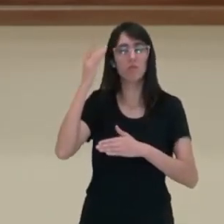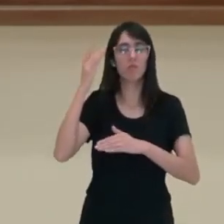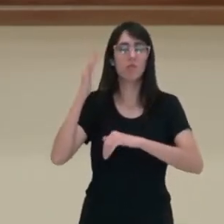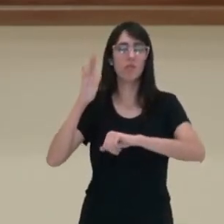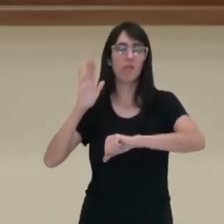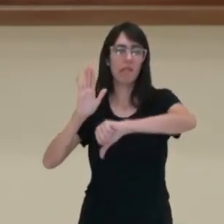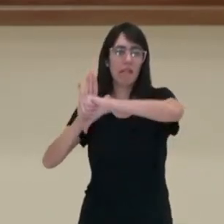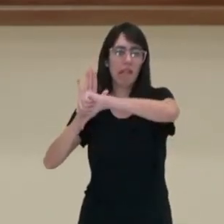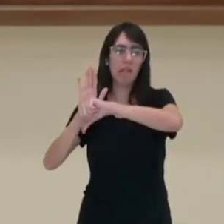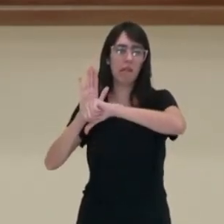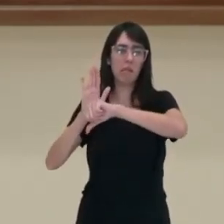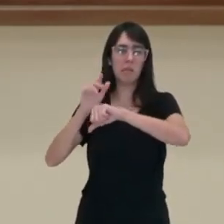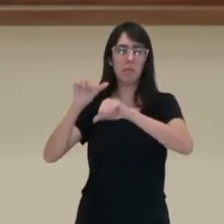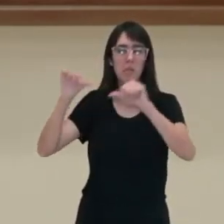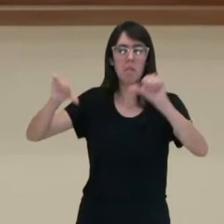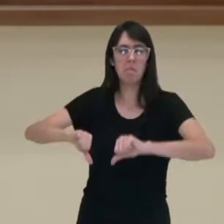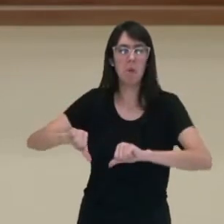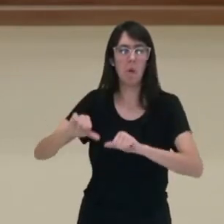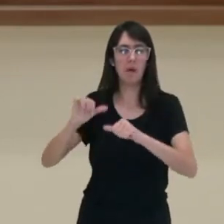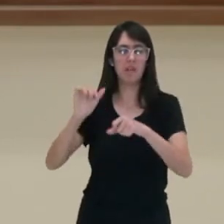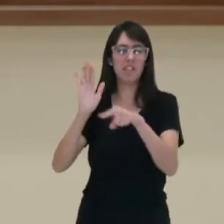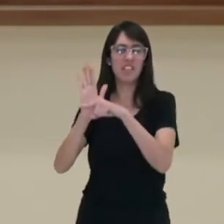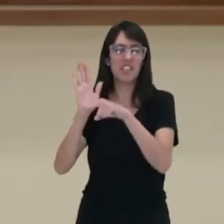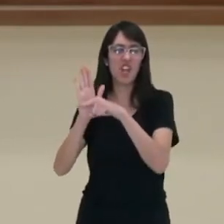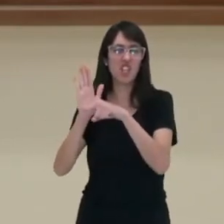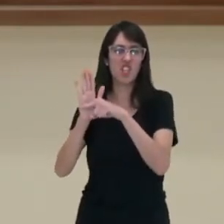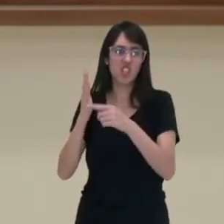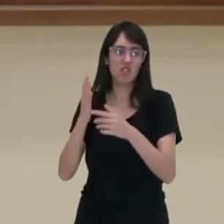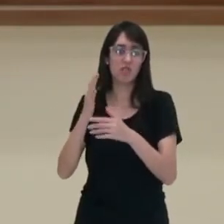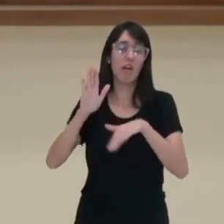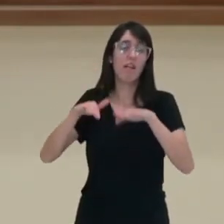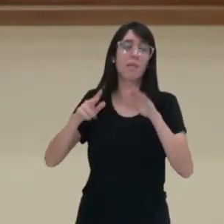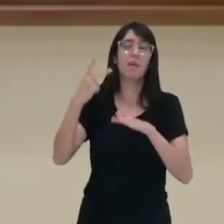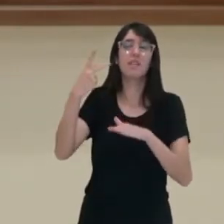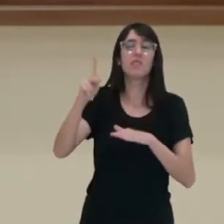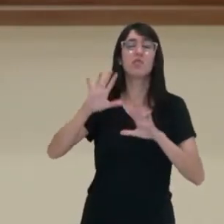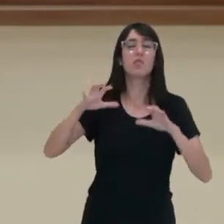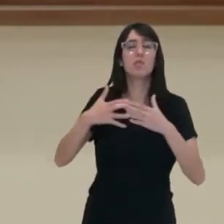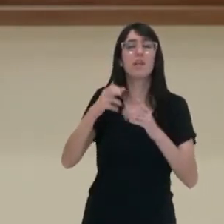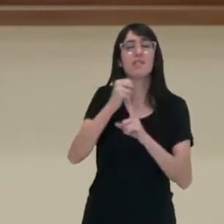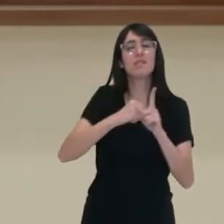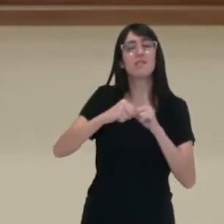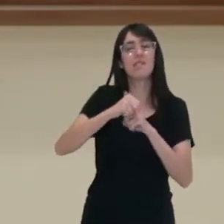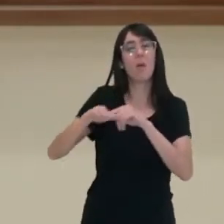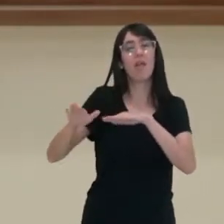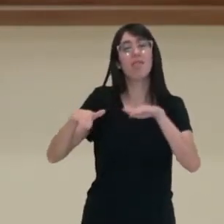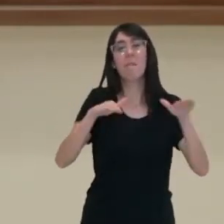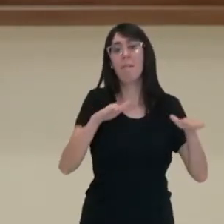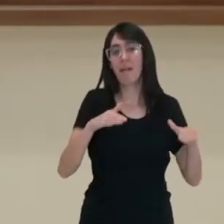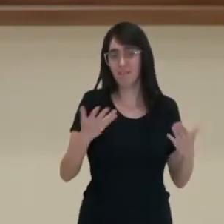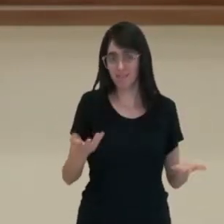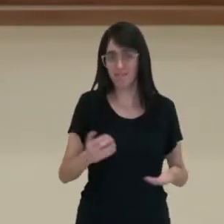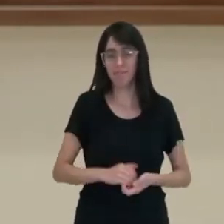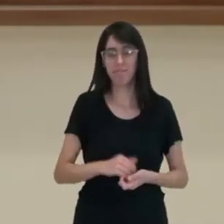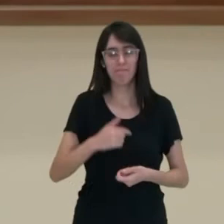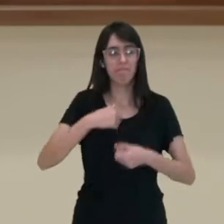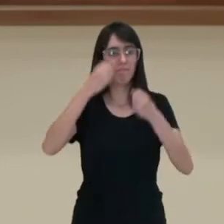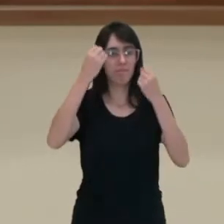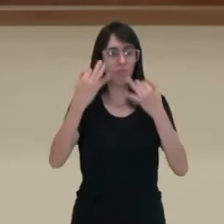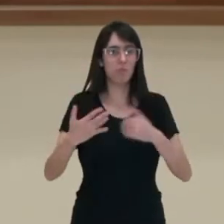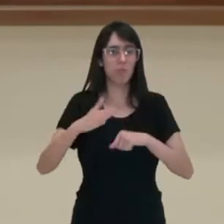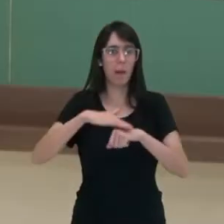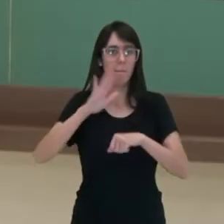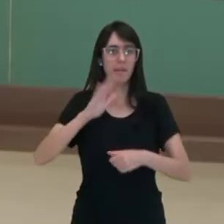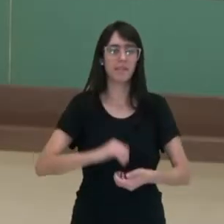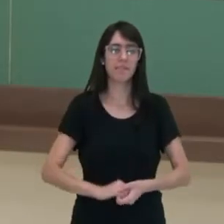dos estereótipos negativos também, de acordo com a classe social a qual ele pertence, tá? Então, nós vamos entender um pouquinho